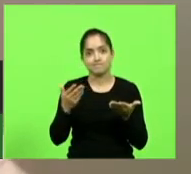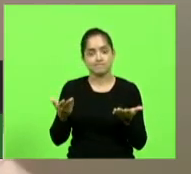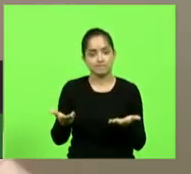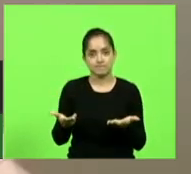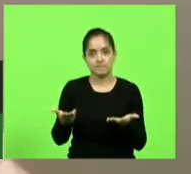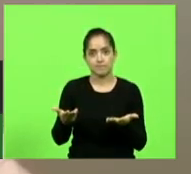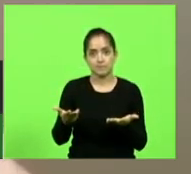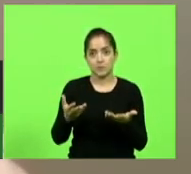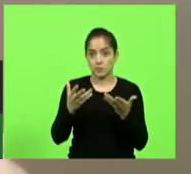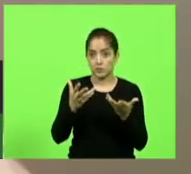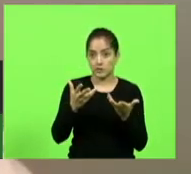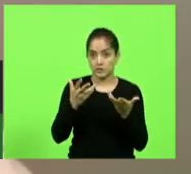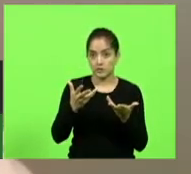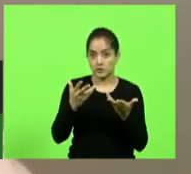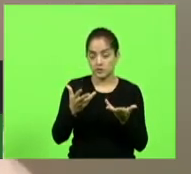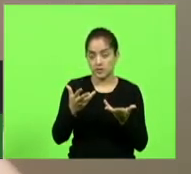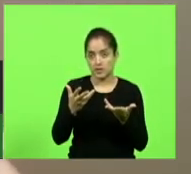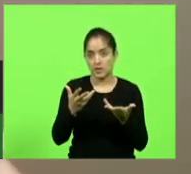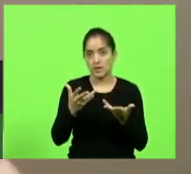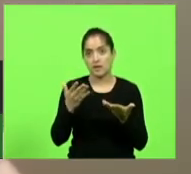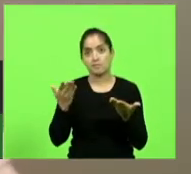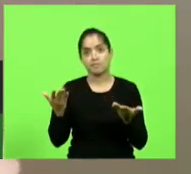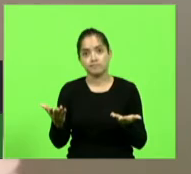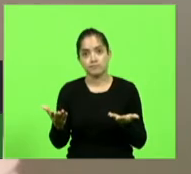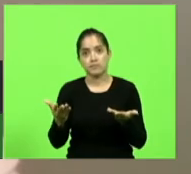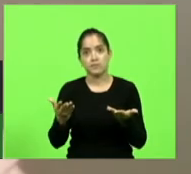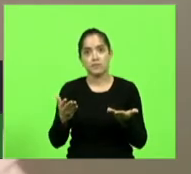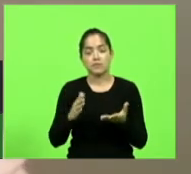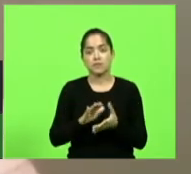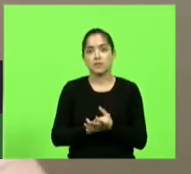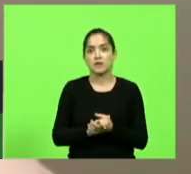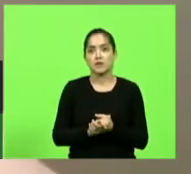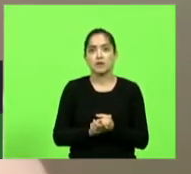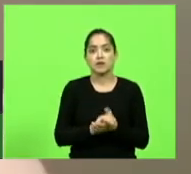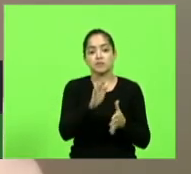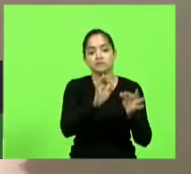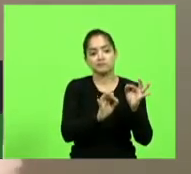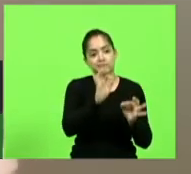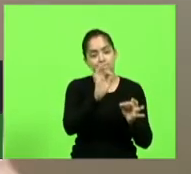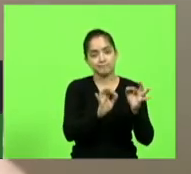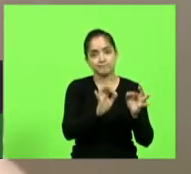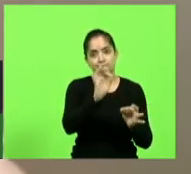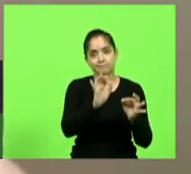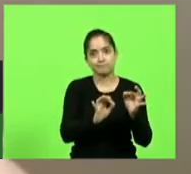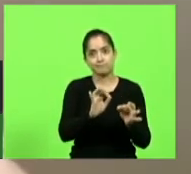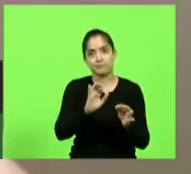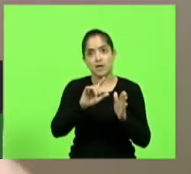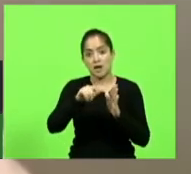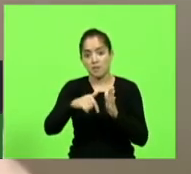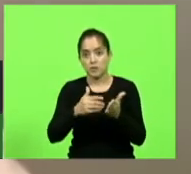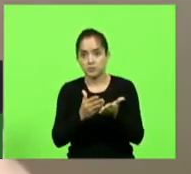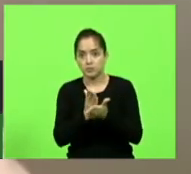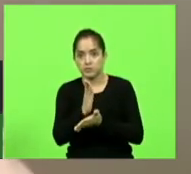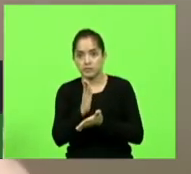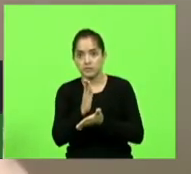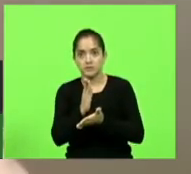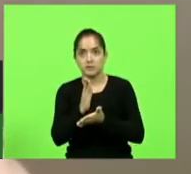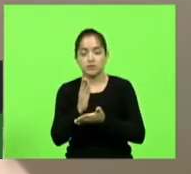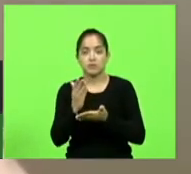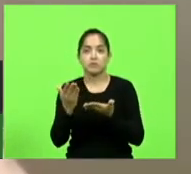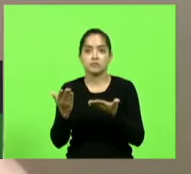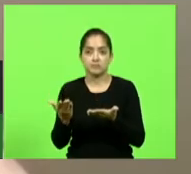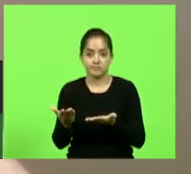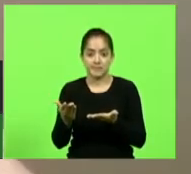se pretende. O que nós vamos fazer é uma judicialização. Ato contínuo, após a aprovação desse projeto,